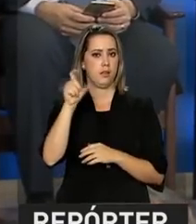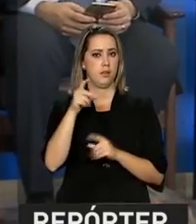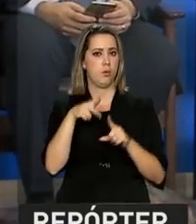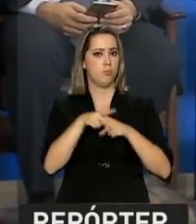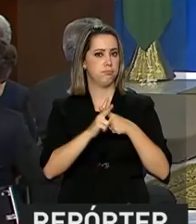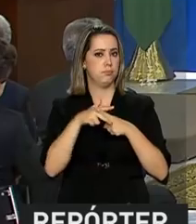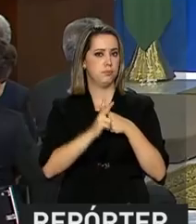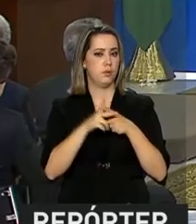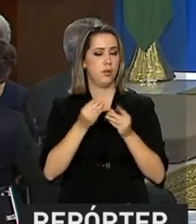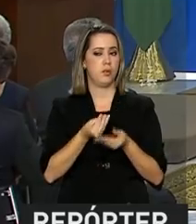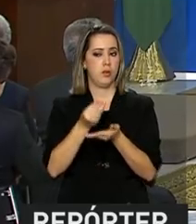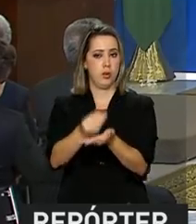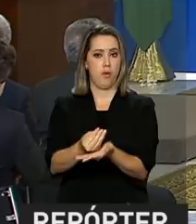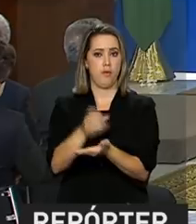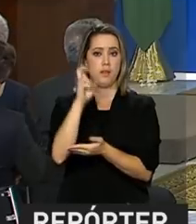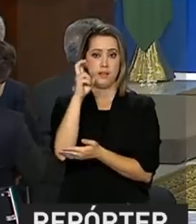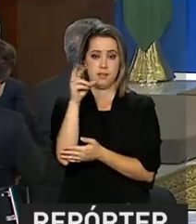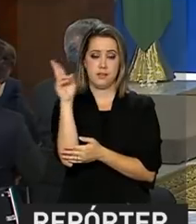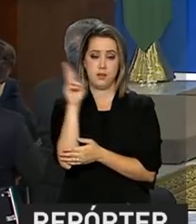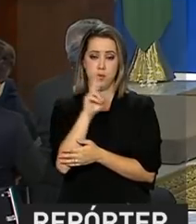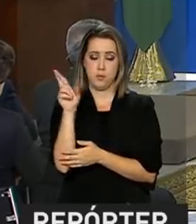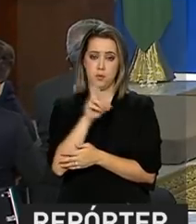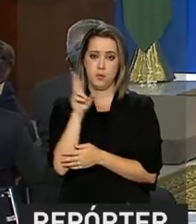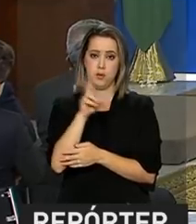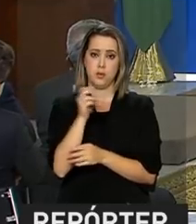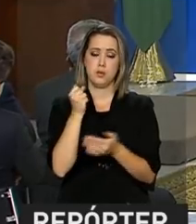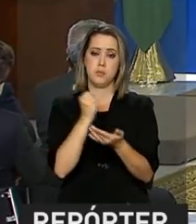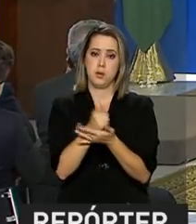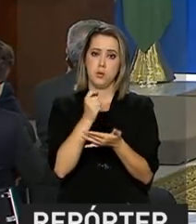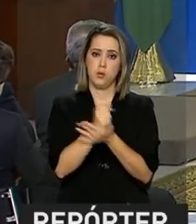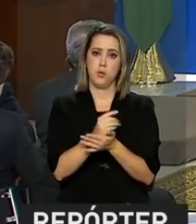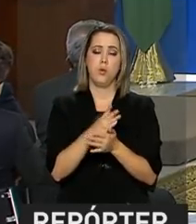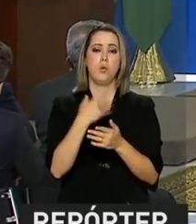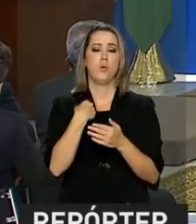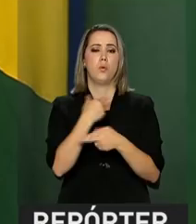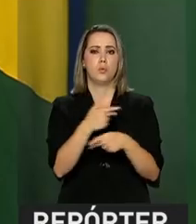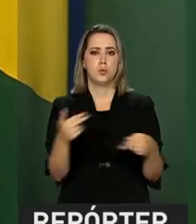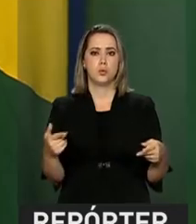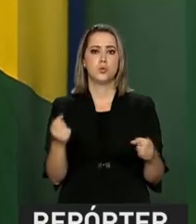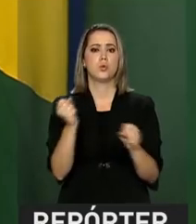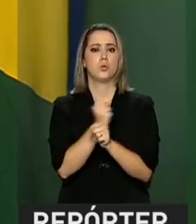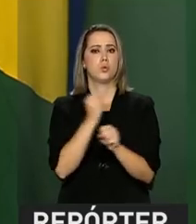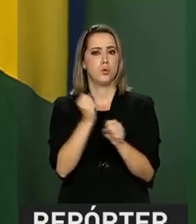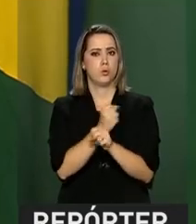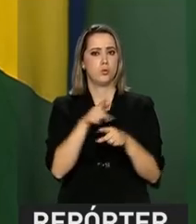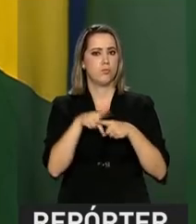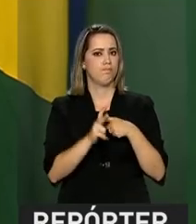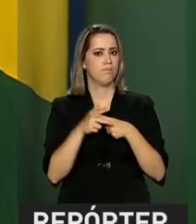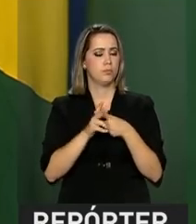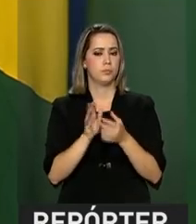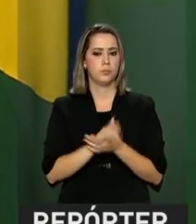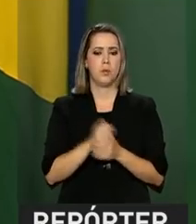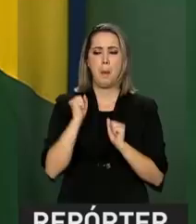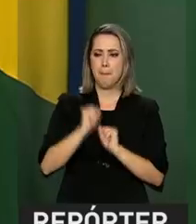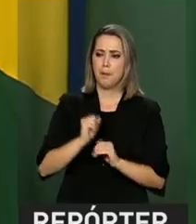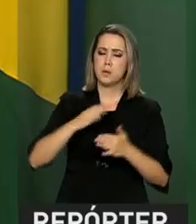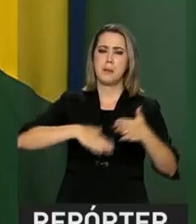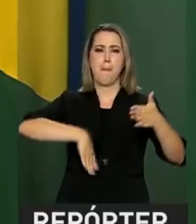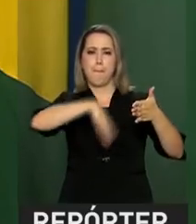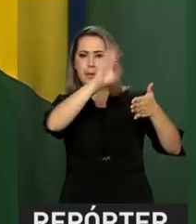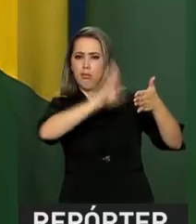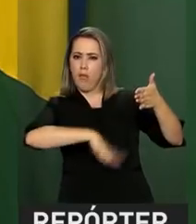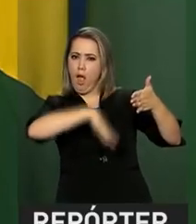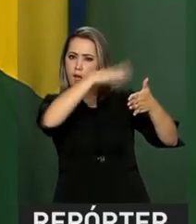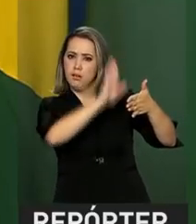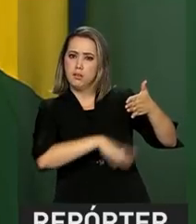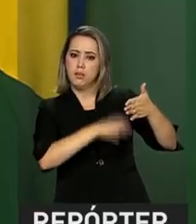que disponibiliza em média R$5 mil para a compra de material de construção. Que possa verdadeiramente pintar a sua casa,